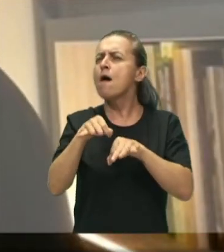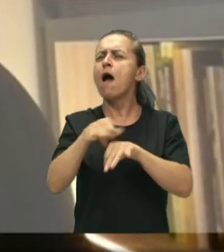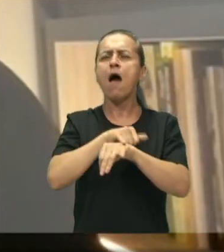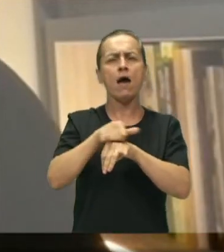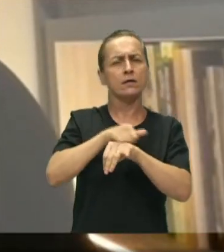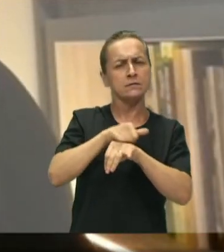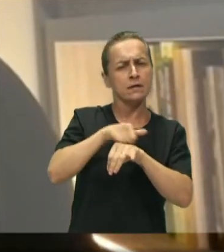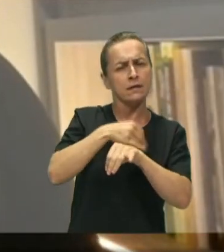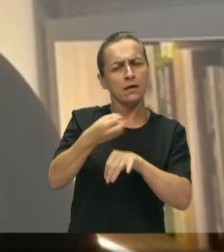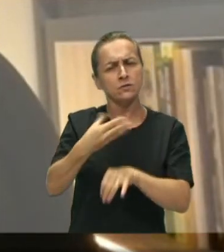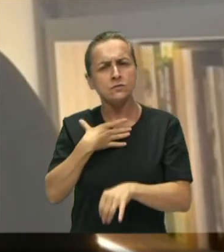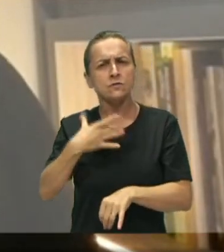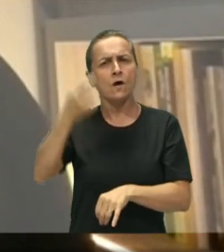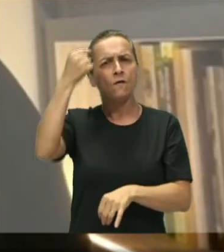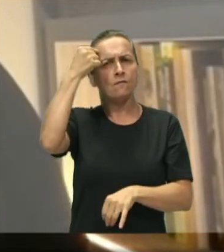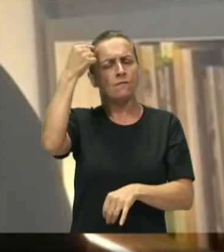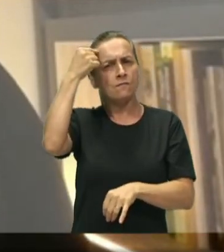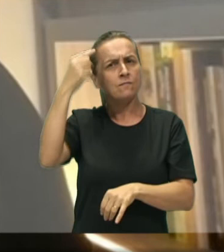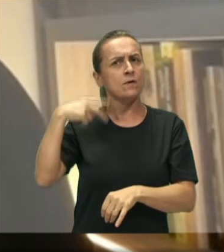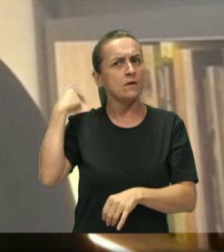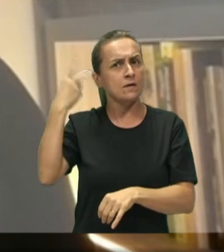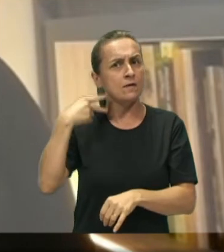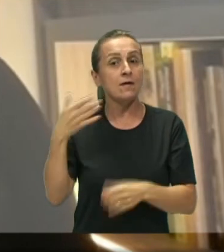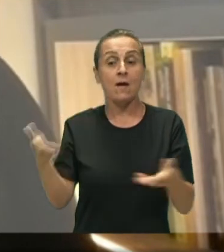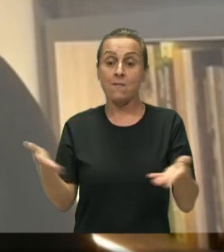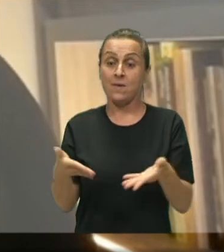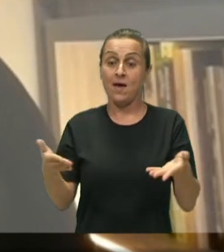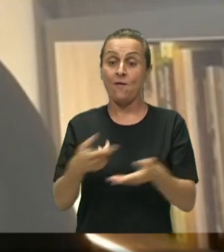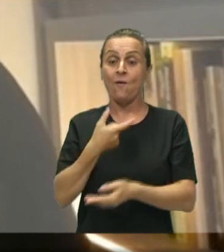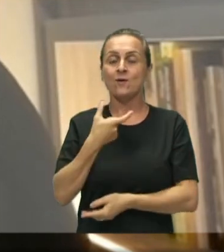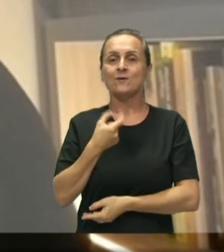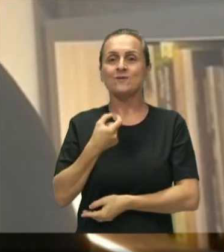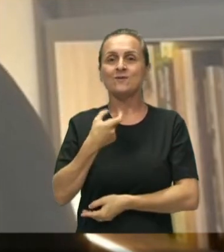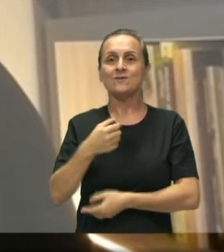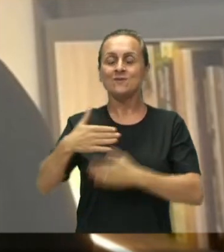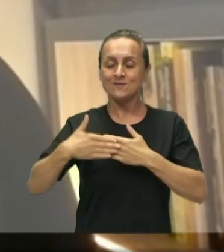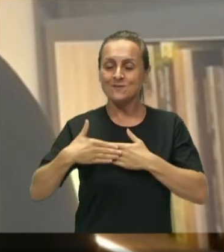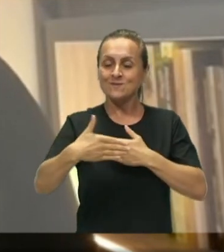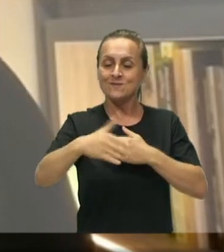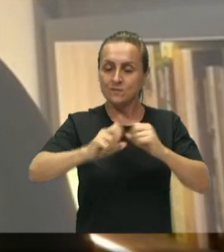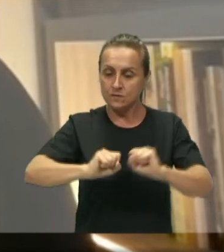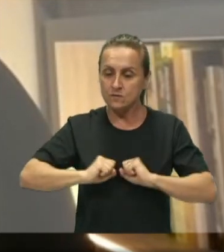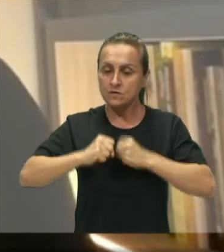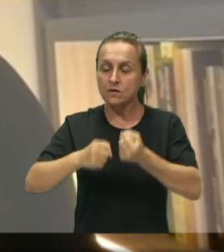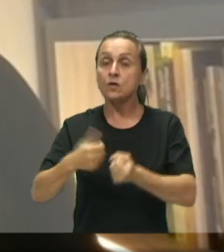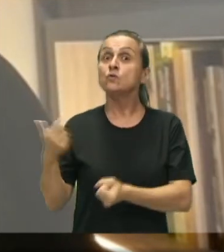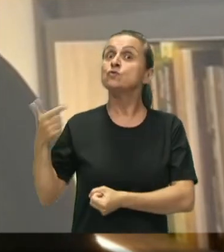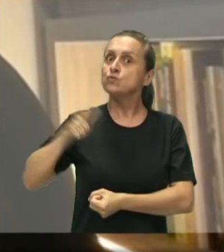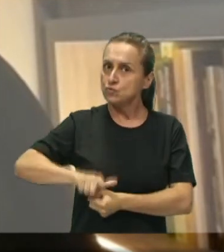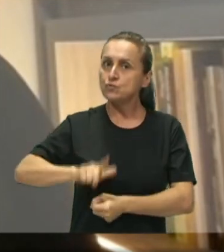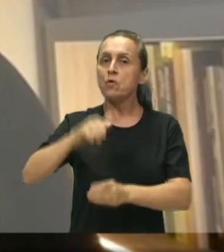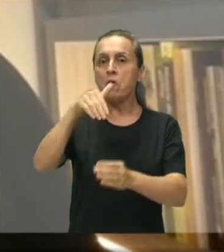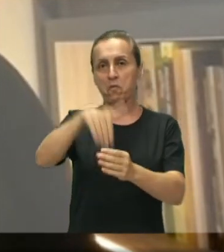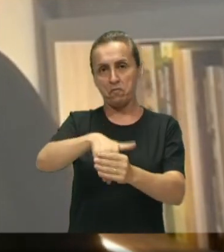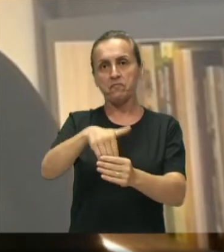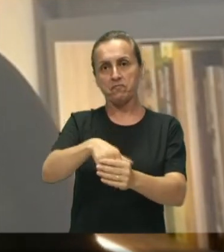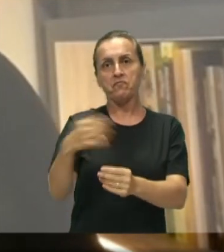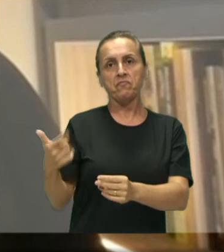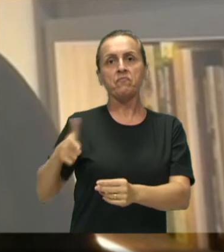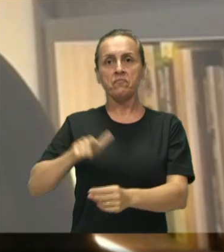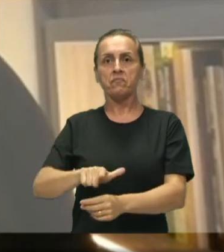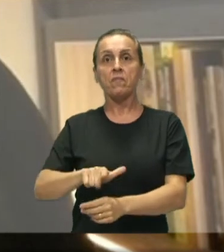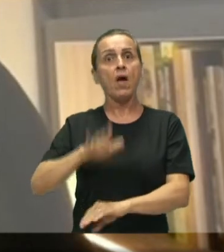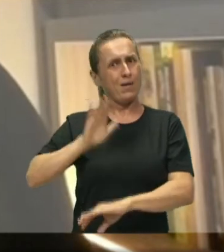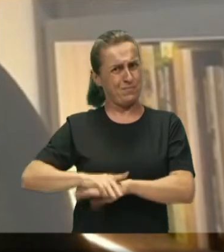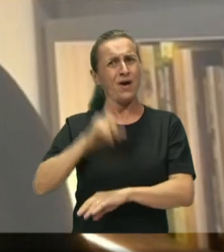pensamento político para poder agora em 2020 enfrentar novamente uma eleição é uma eleição que eu digo que é sempre